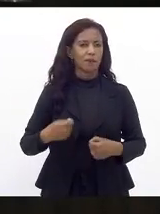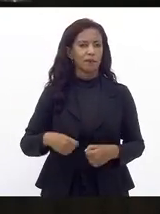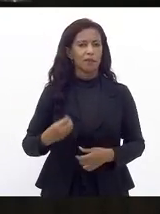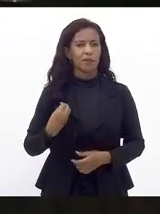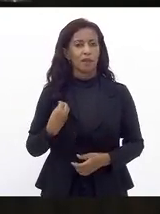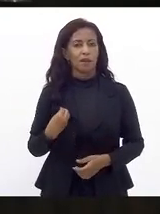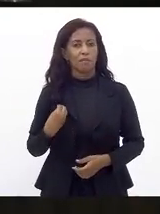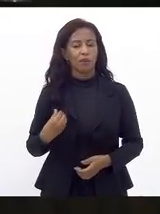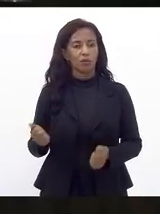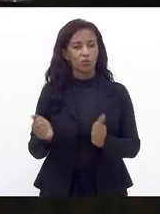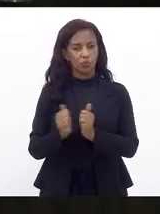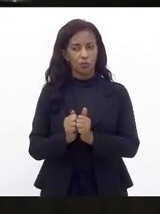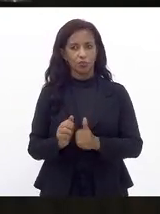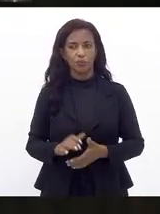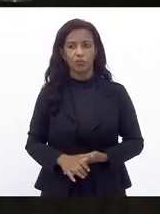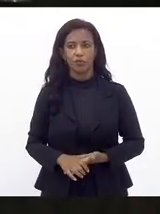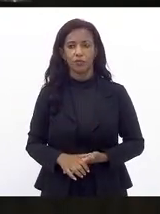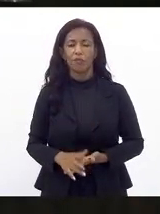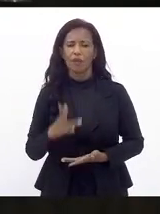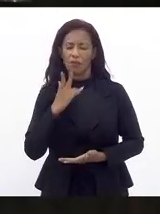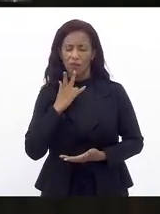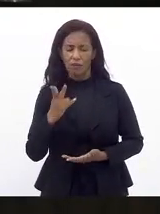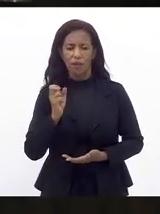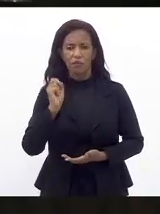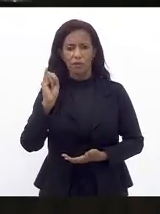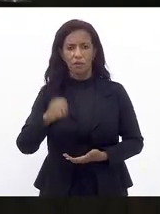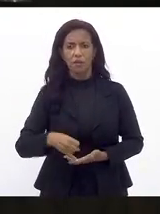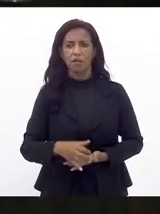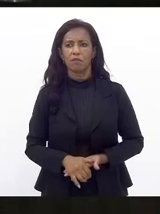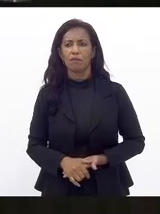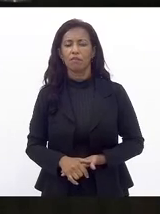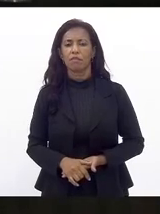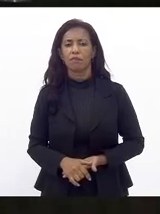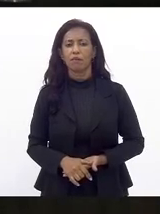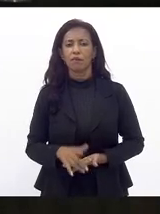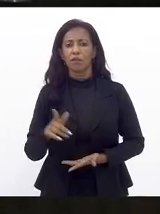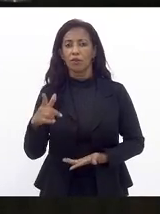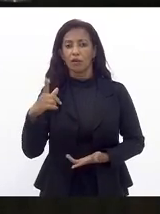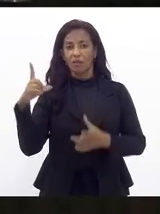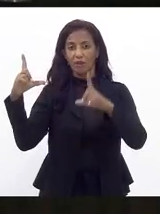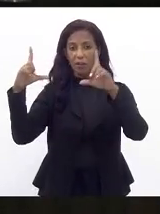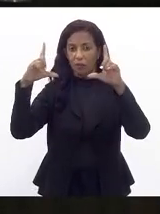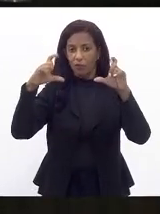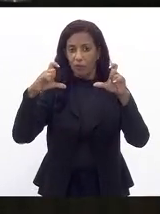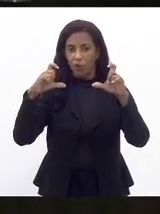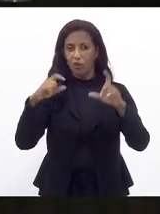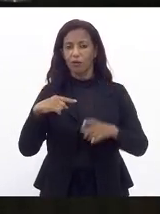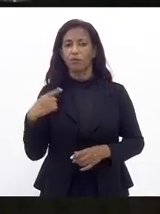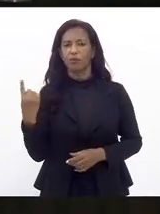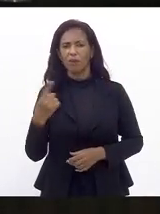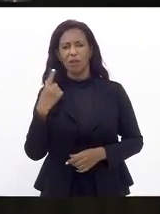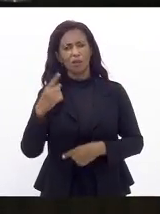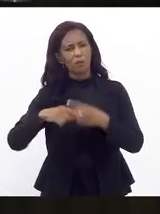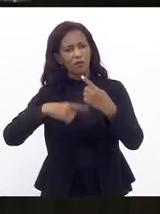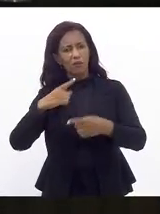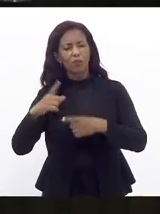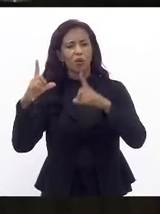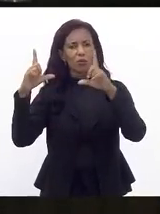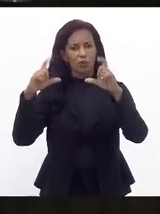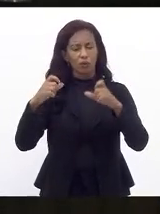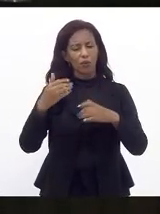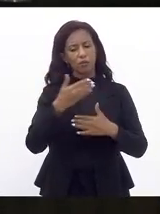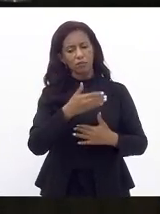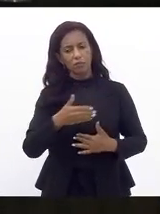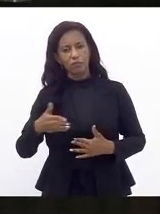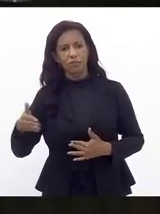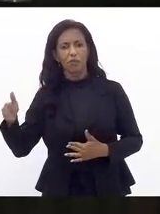estar presente no seu município. Transmitirei sim. Vossa Excelência não estava na foto, mas nós tiraremos outras fotos durante